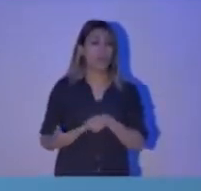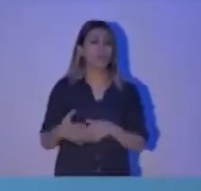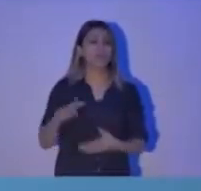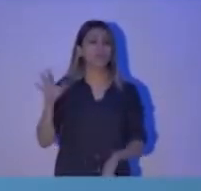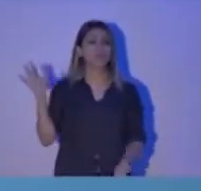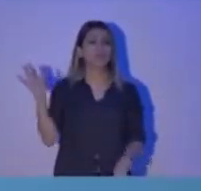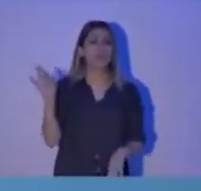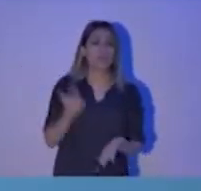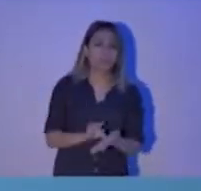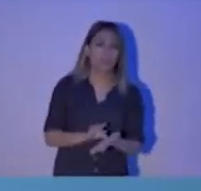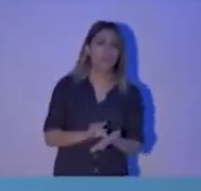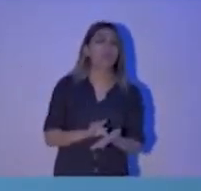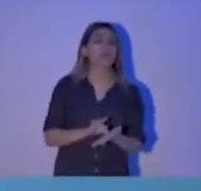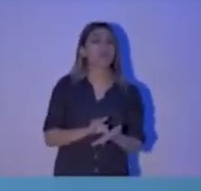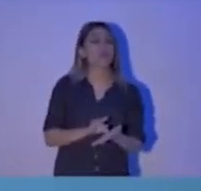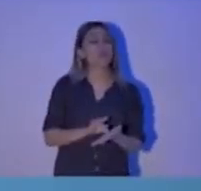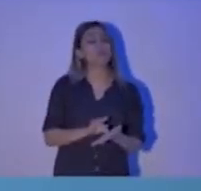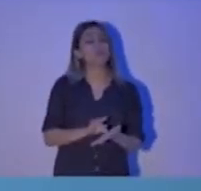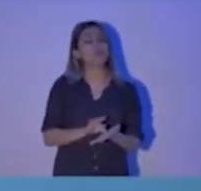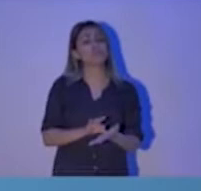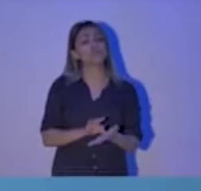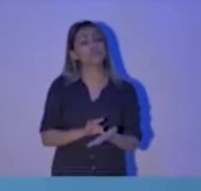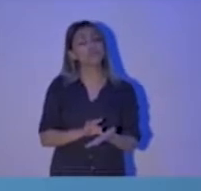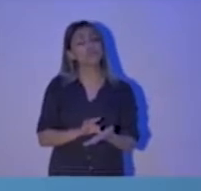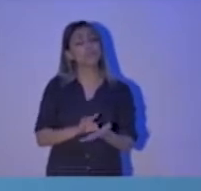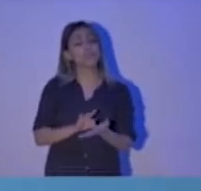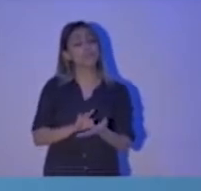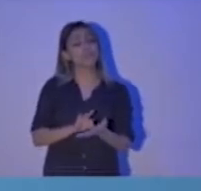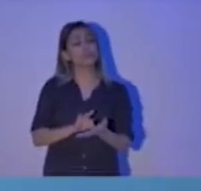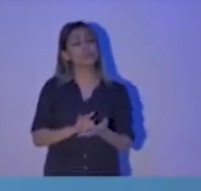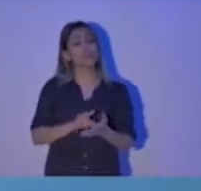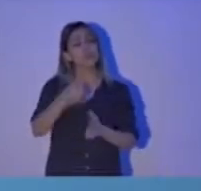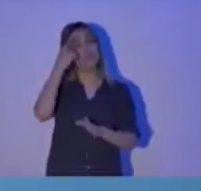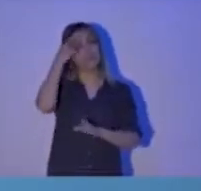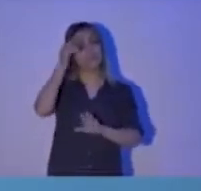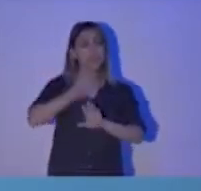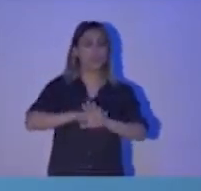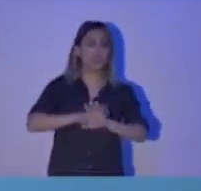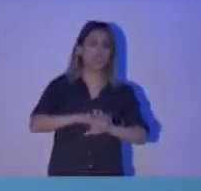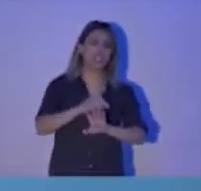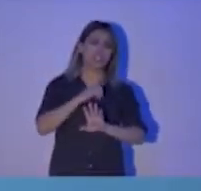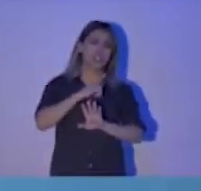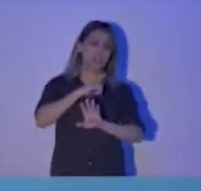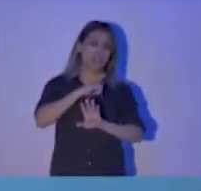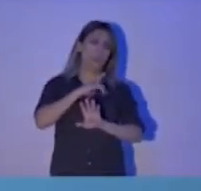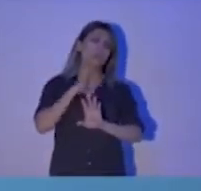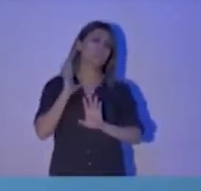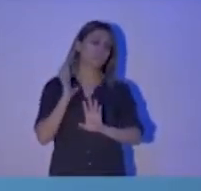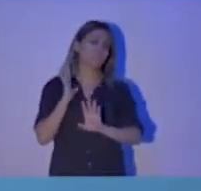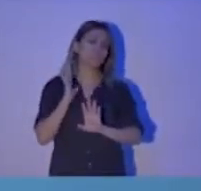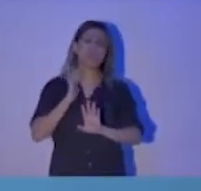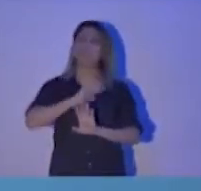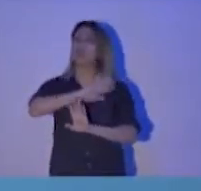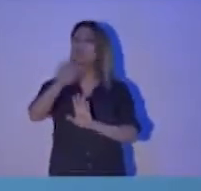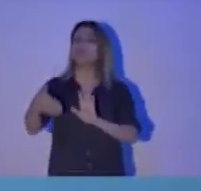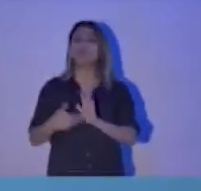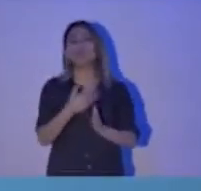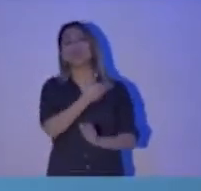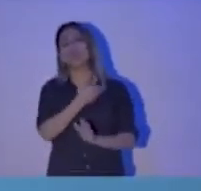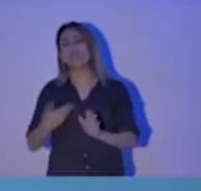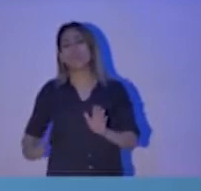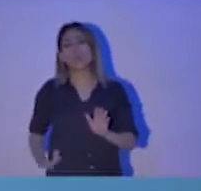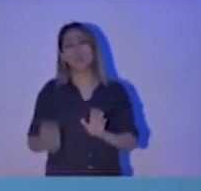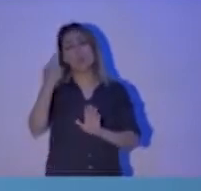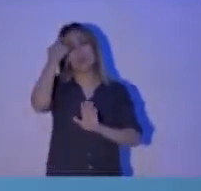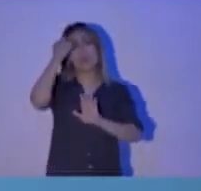uma ideologia em sua gestão. Todo governo tem uma ideologia, foi eleito democraticamente,